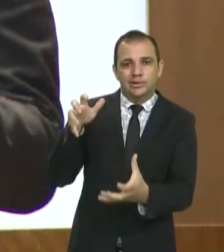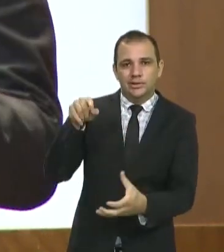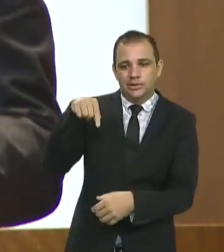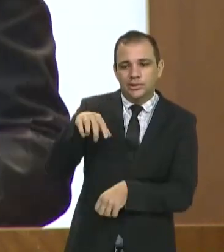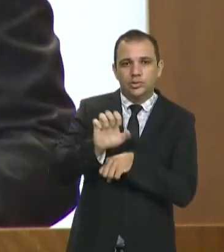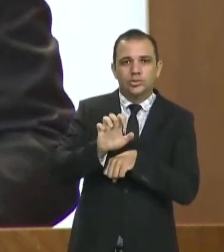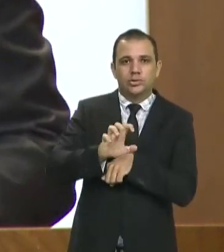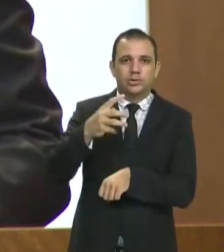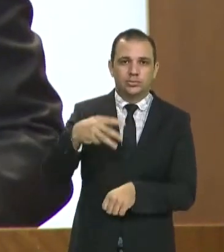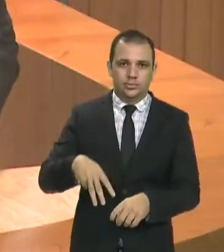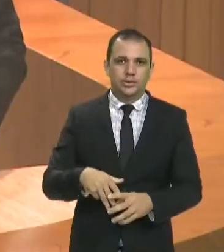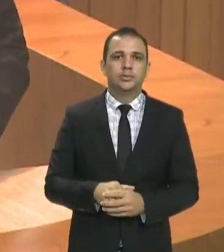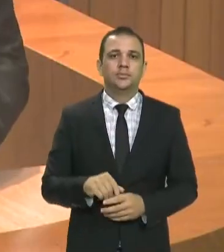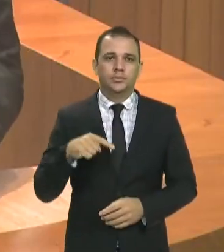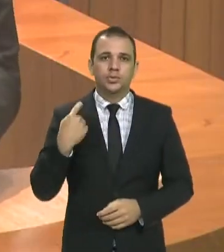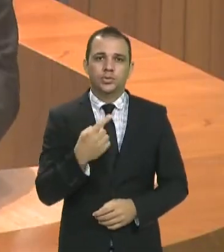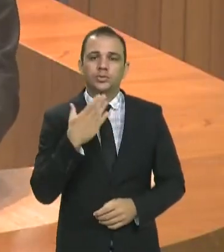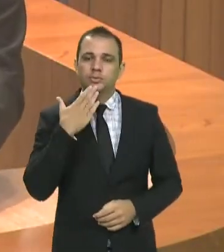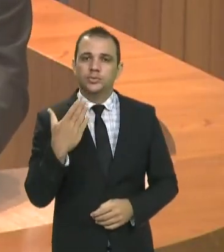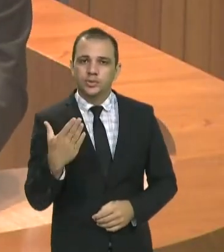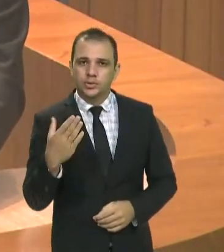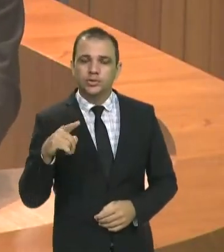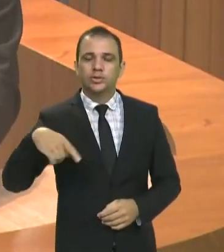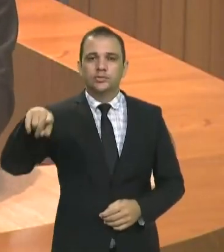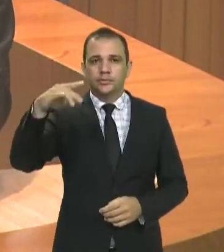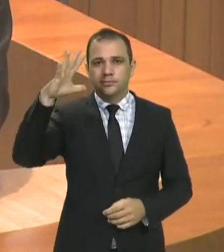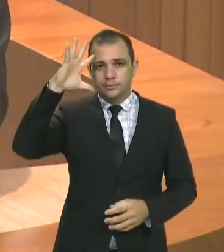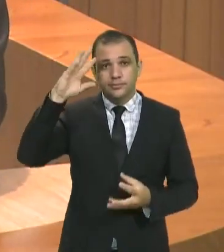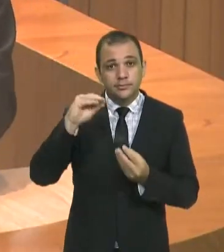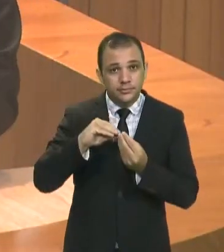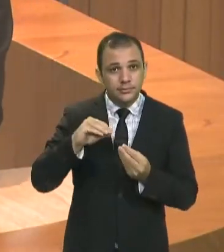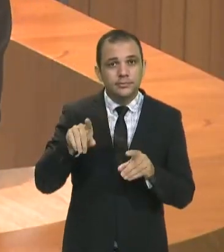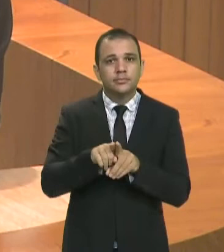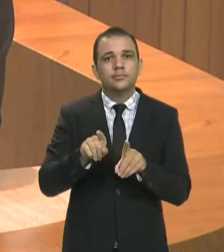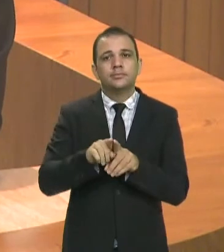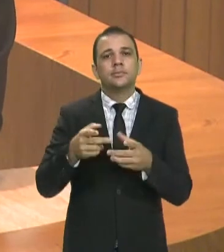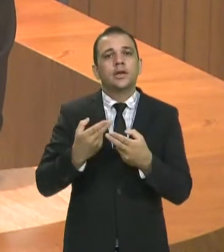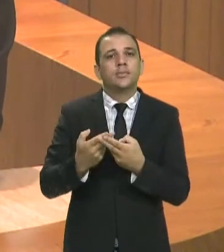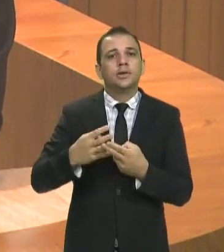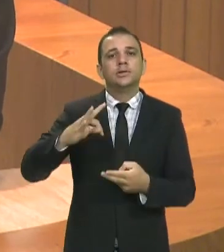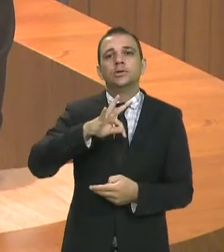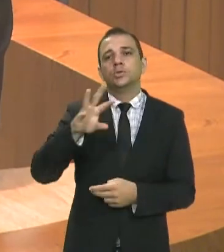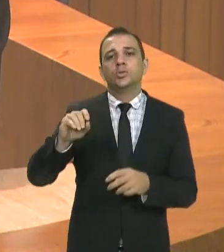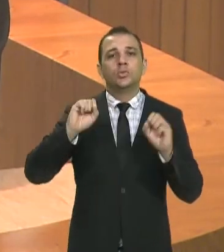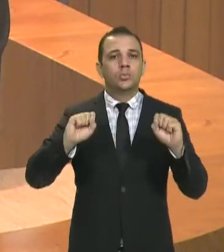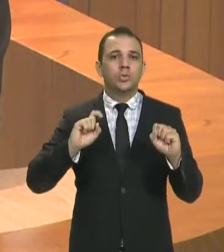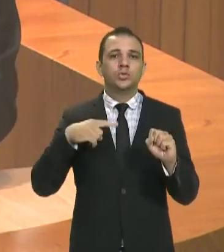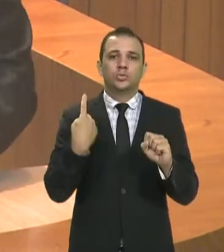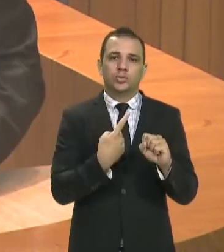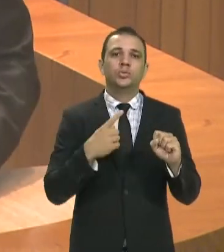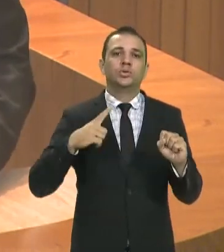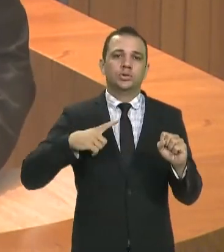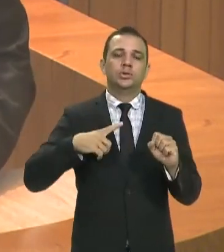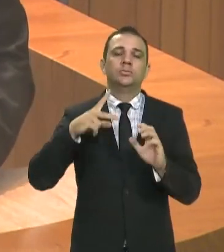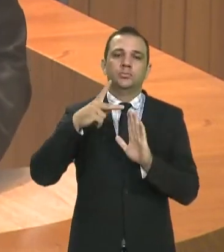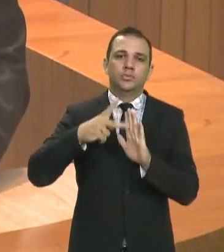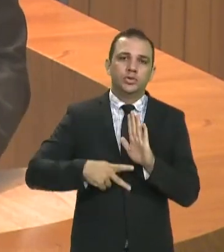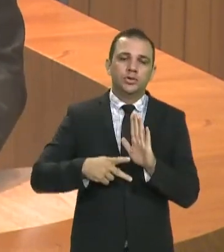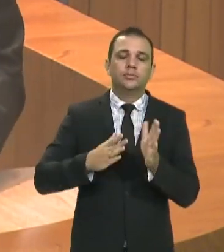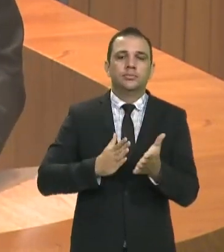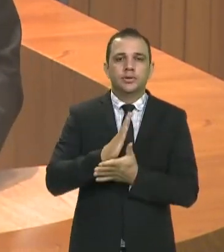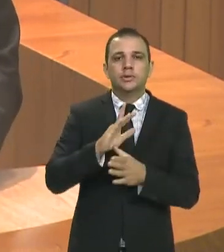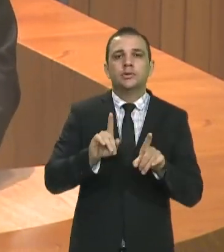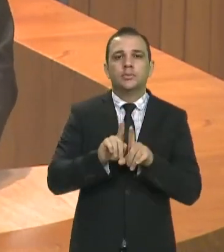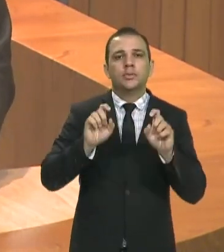Maranhão. Então, solicitamos a compreensão, a benevolência de todos, para que tenhamos esse projeto aprovado e